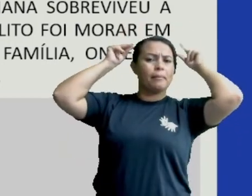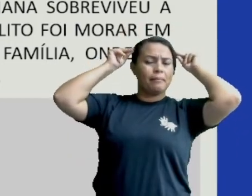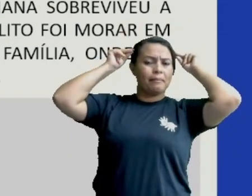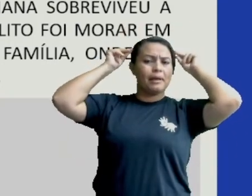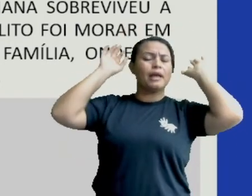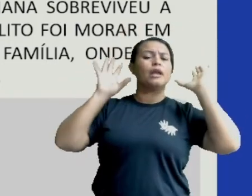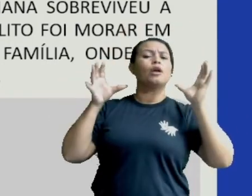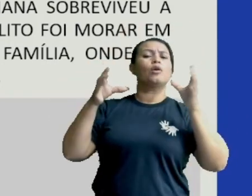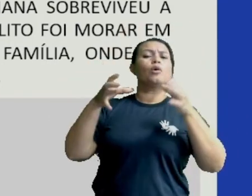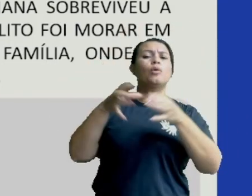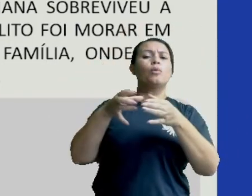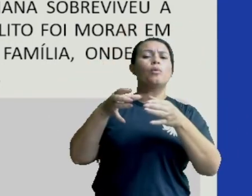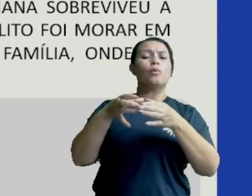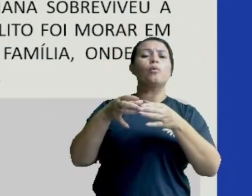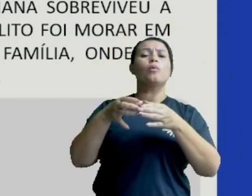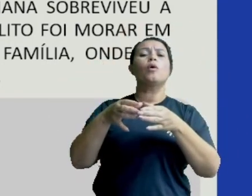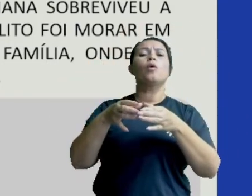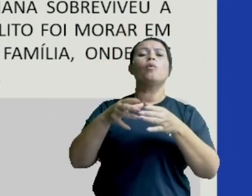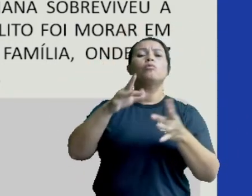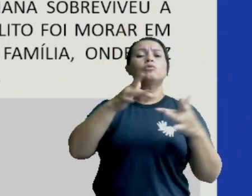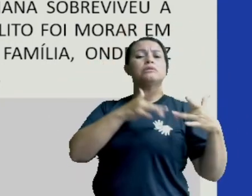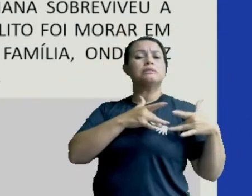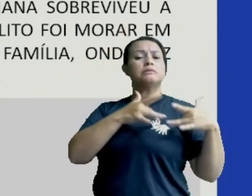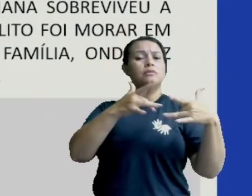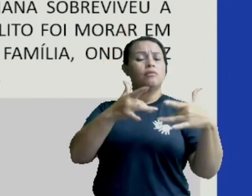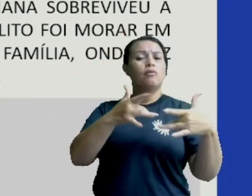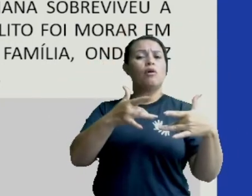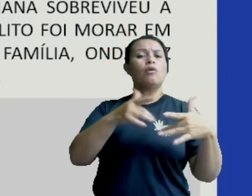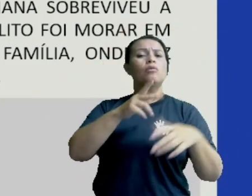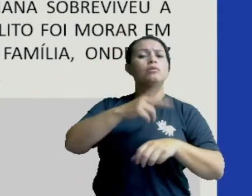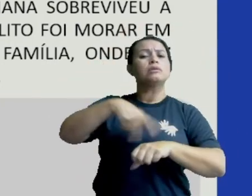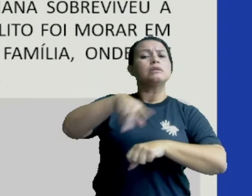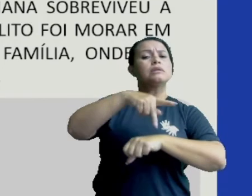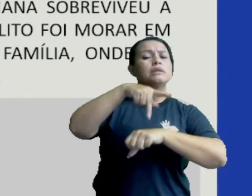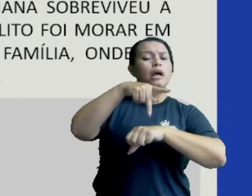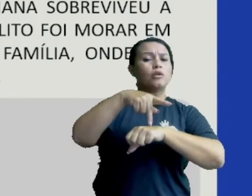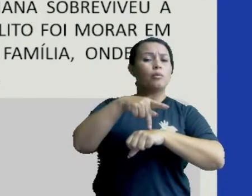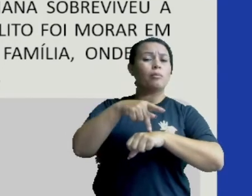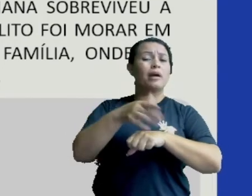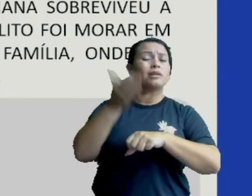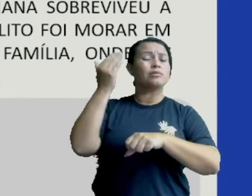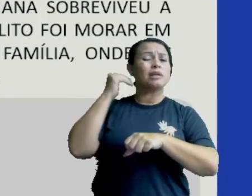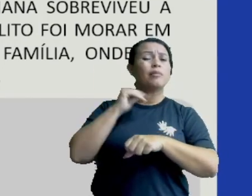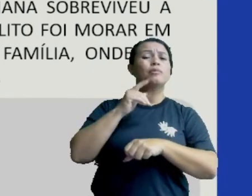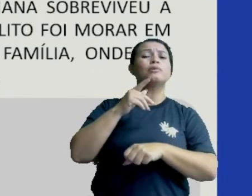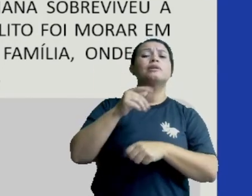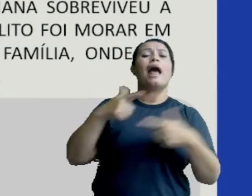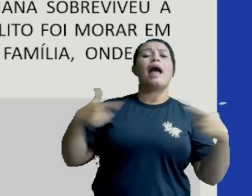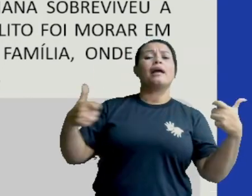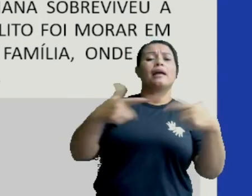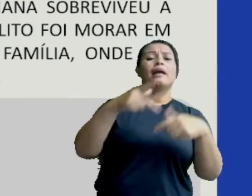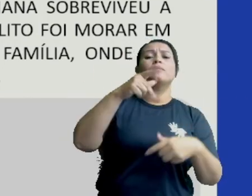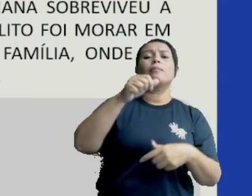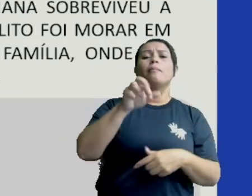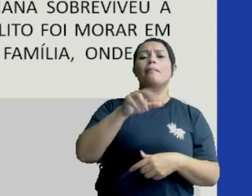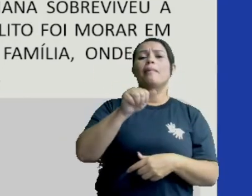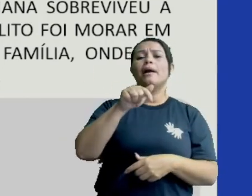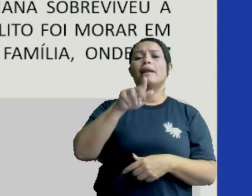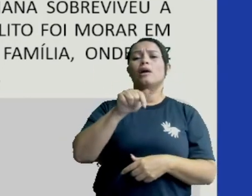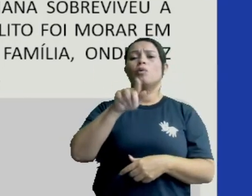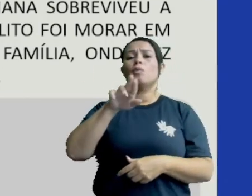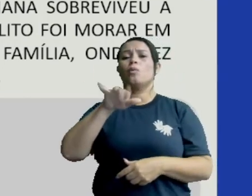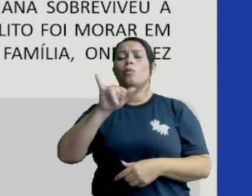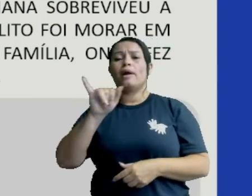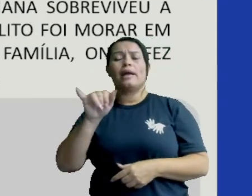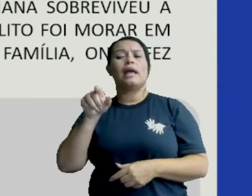dos voluntários da pátria durante a Guerra do Paraguai. Ao anunciar na imprensa